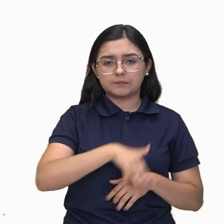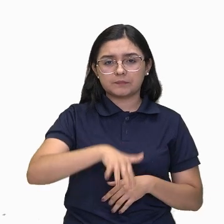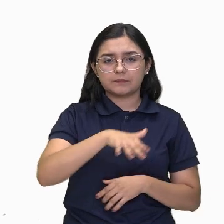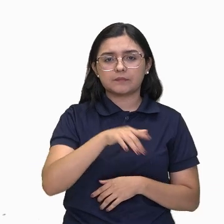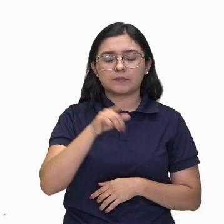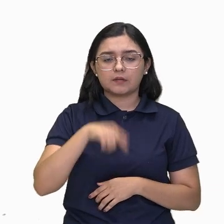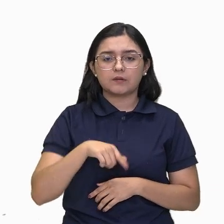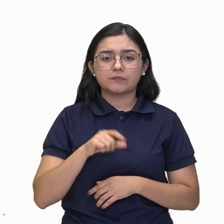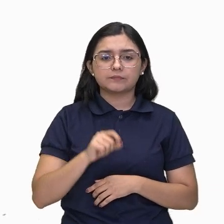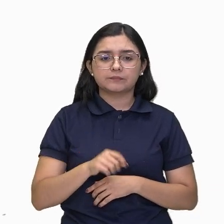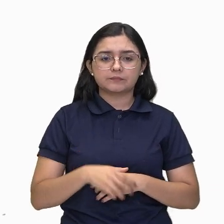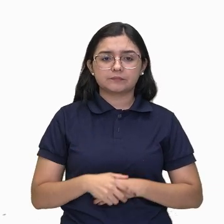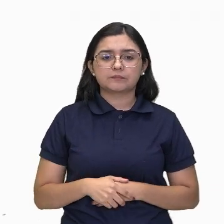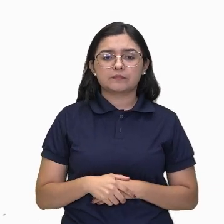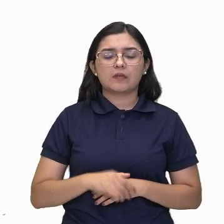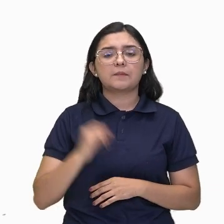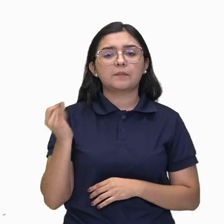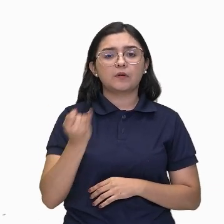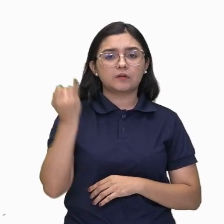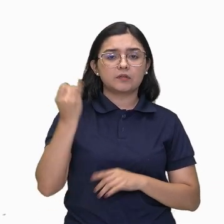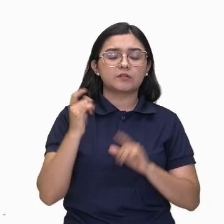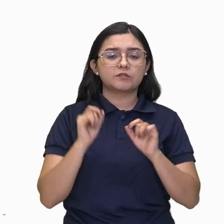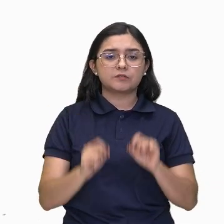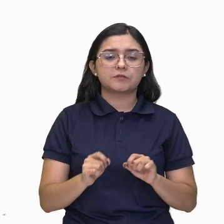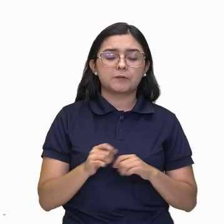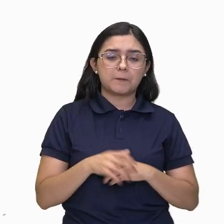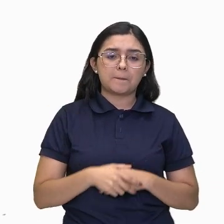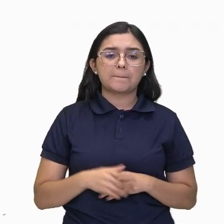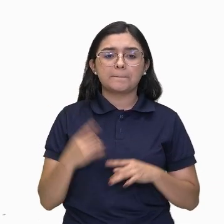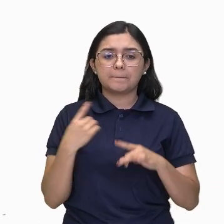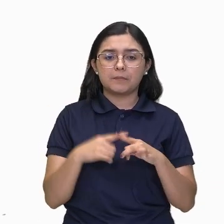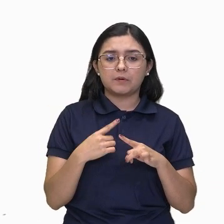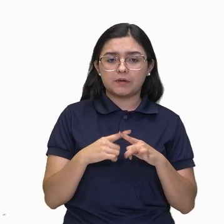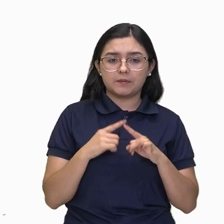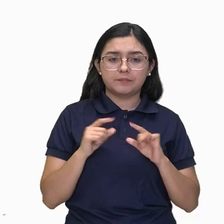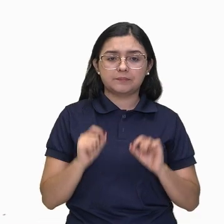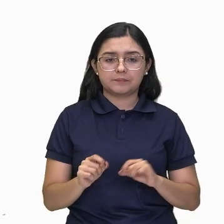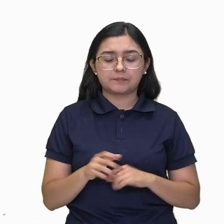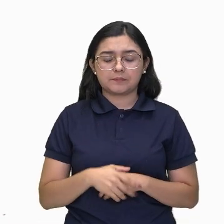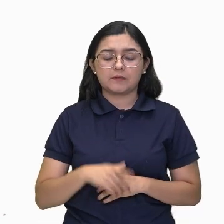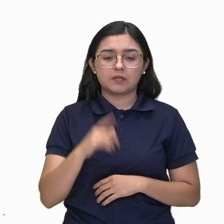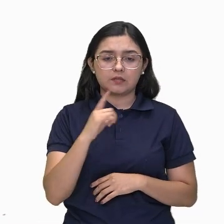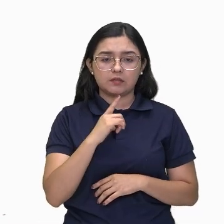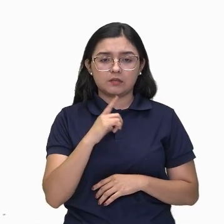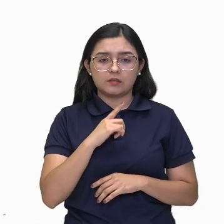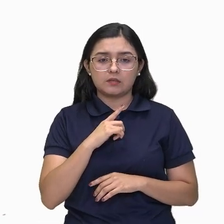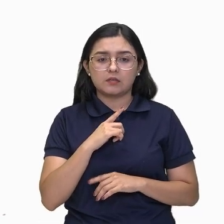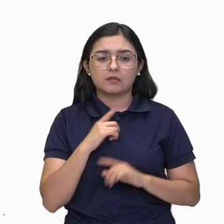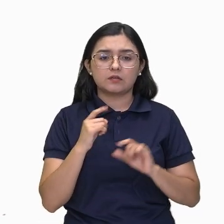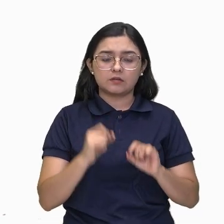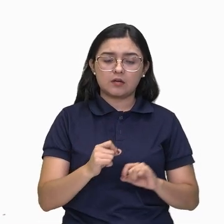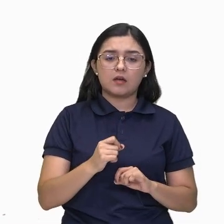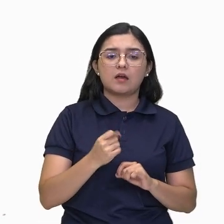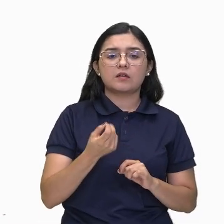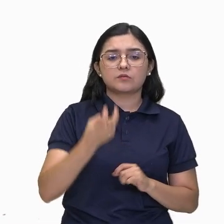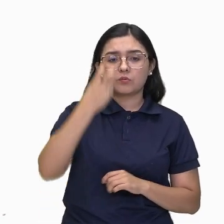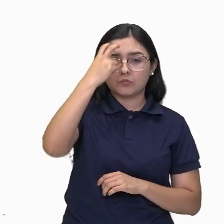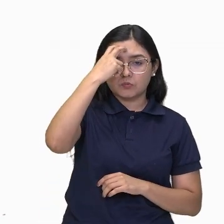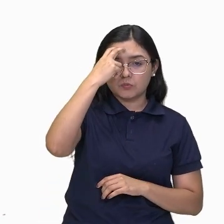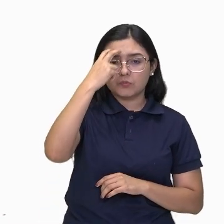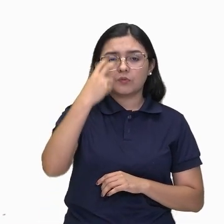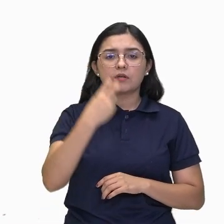questão física, né, material, mas é o que tem ali, a sua vivência, a sua cultura, né,